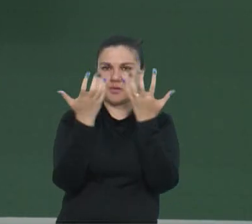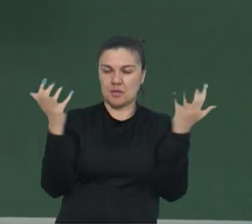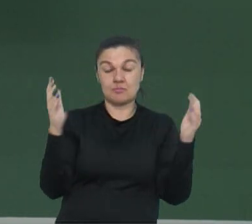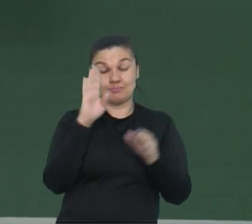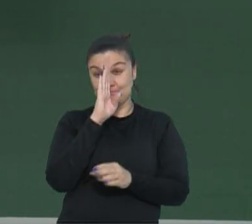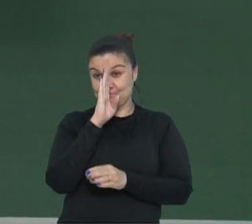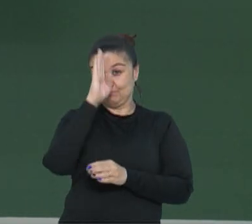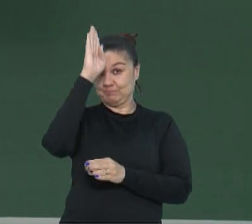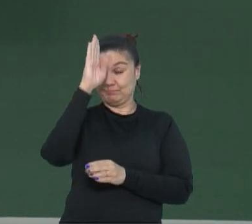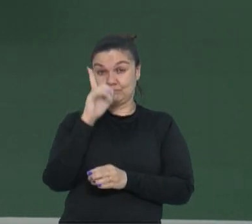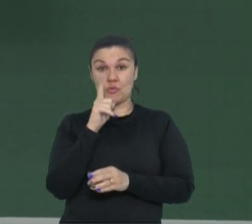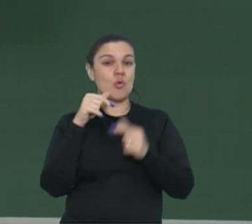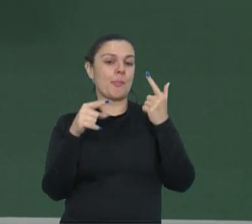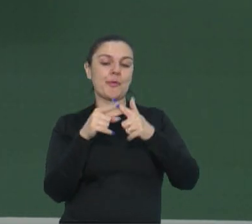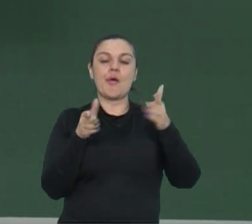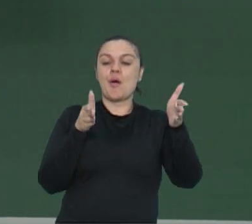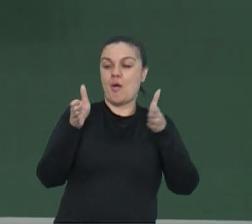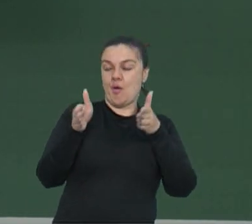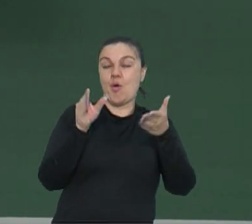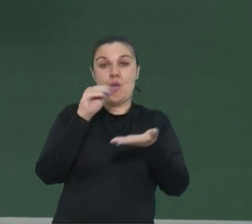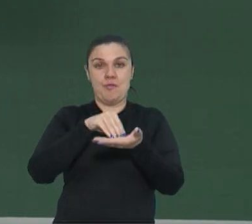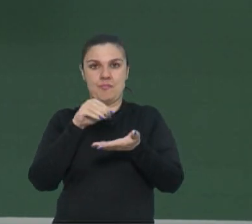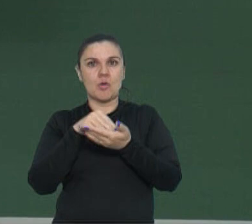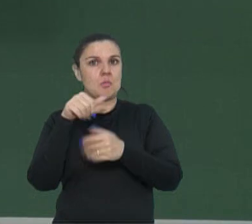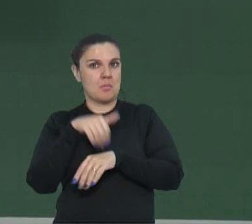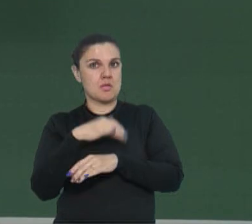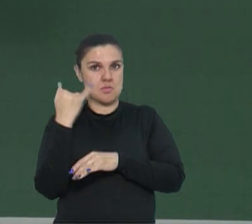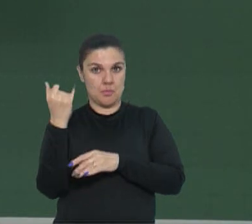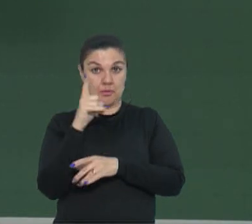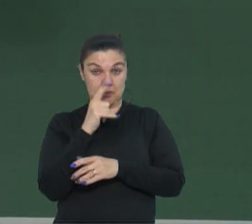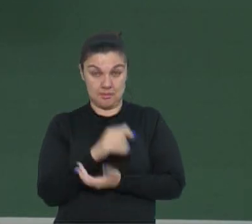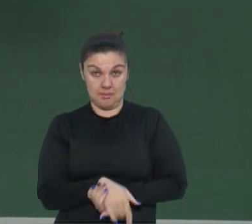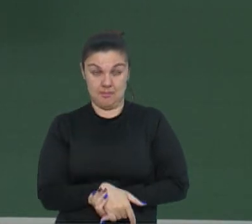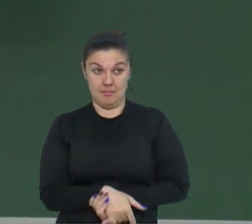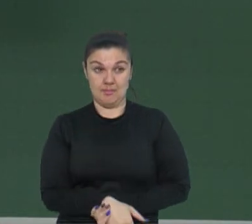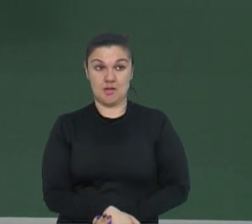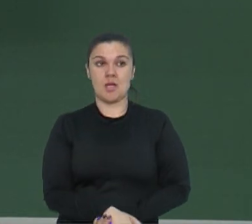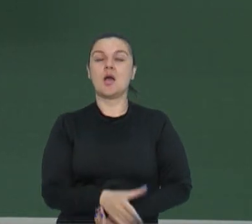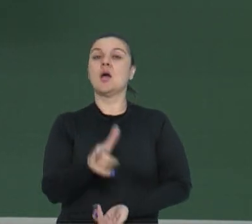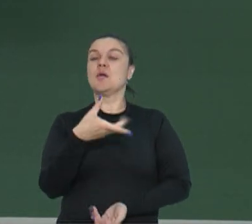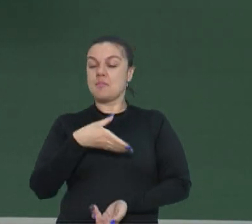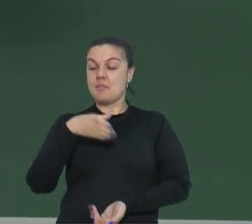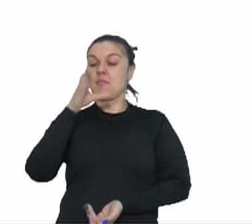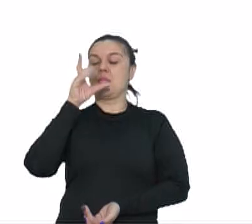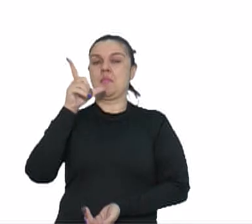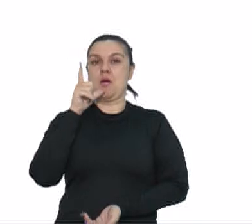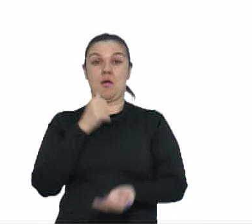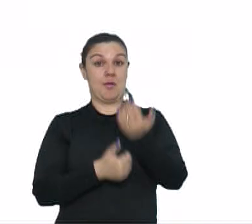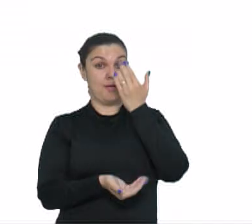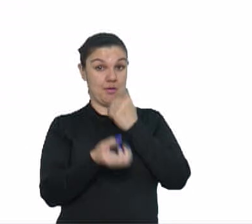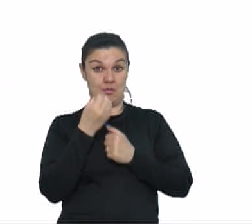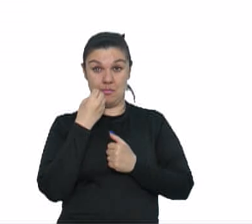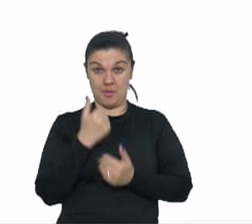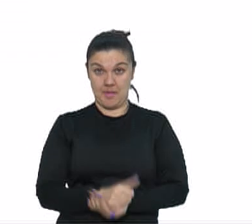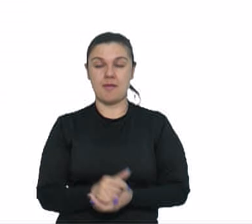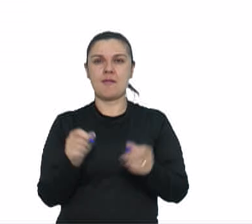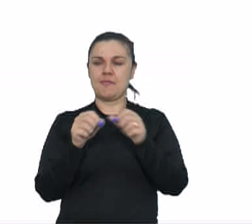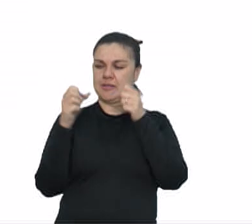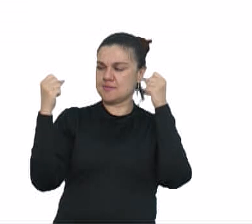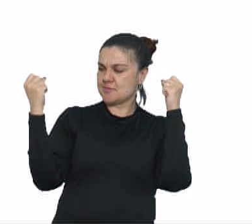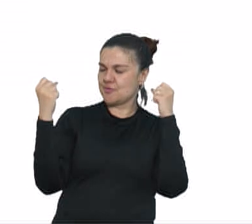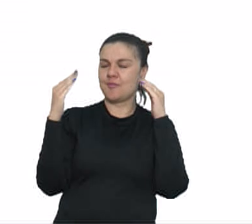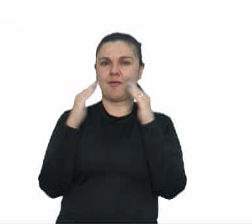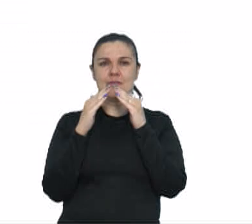principalmente a água, não só pelo momento que vivemos, pela importância da água. Tome água, se alimente bem, faça atividade em